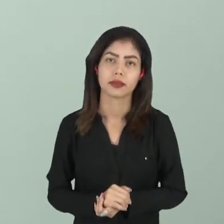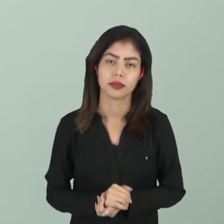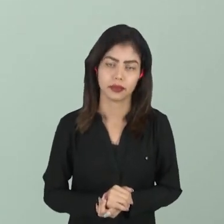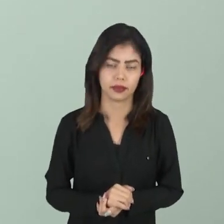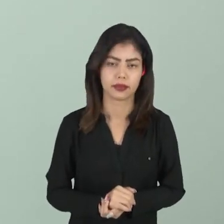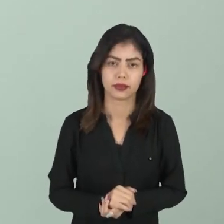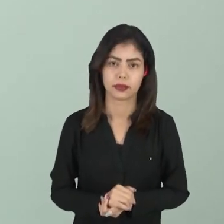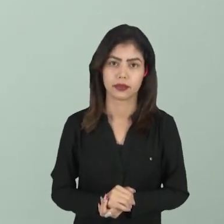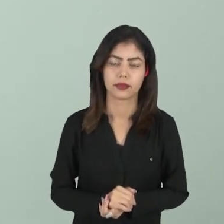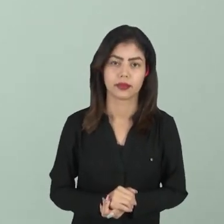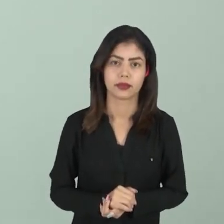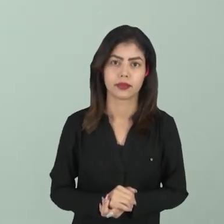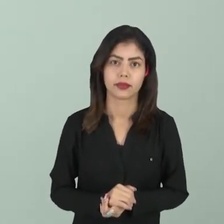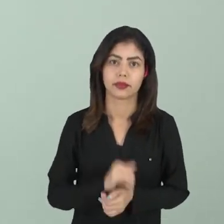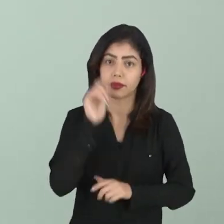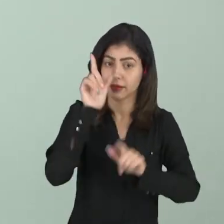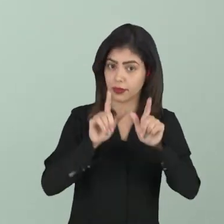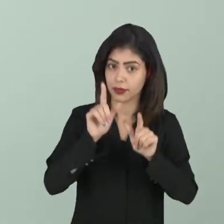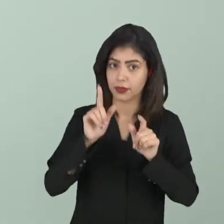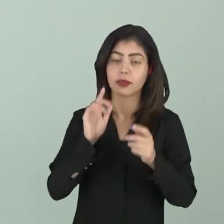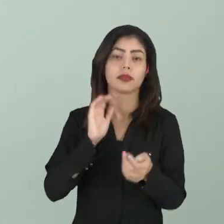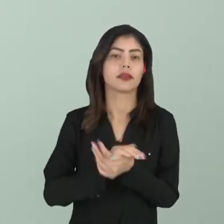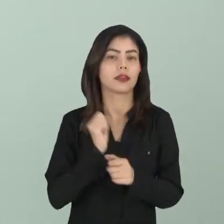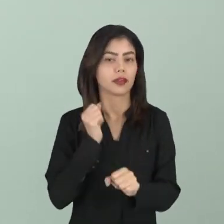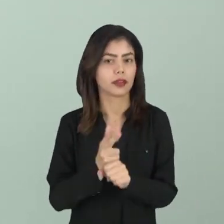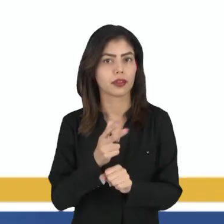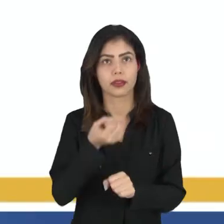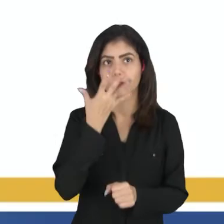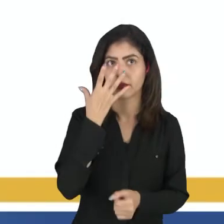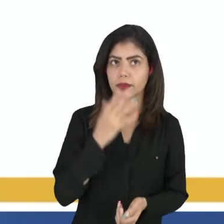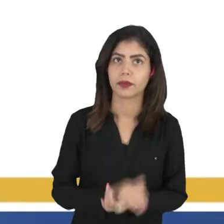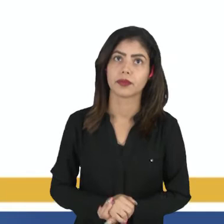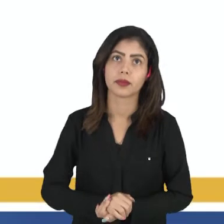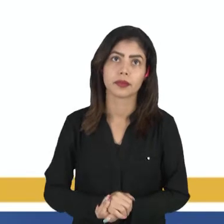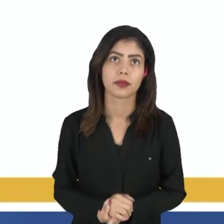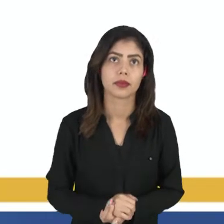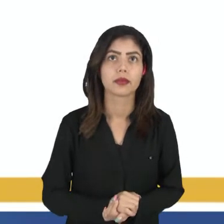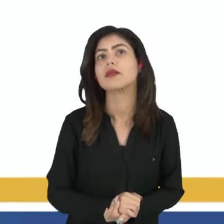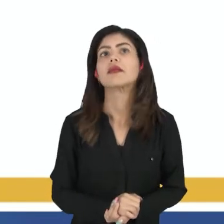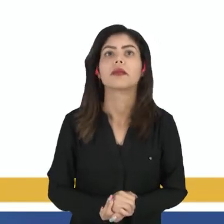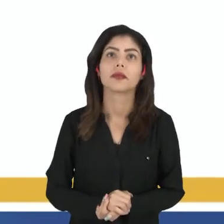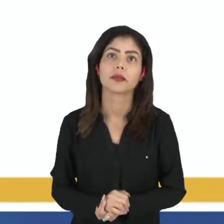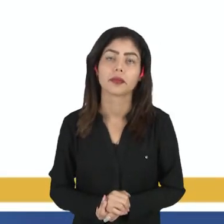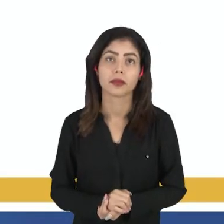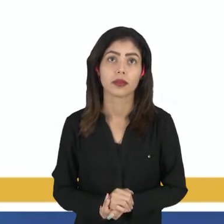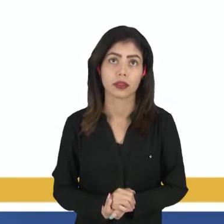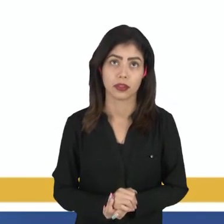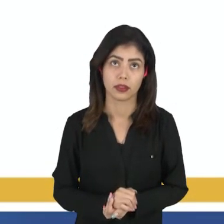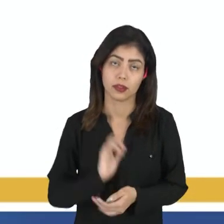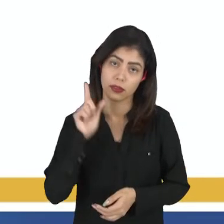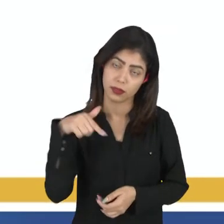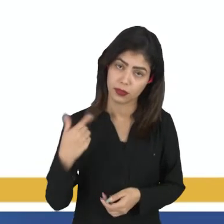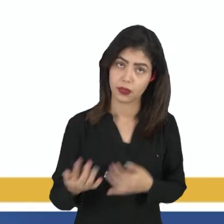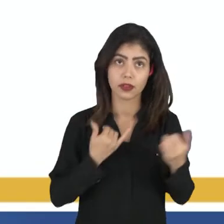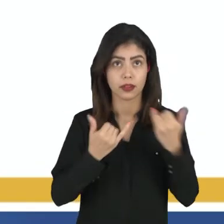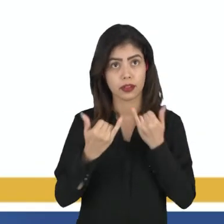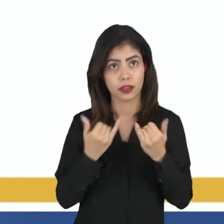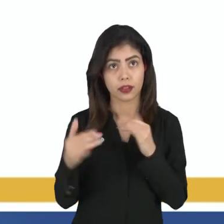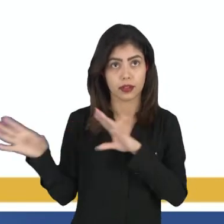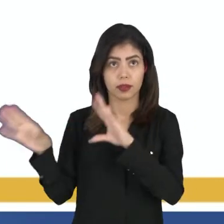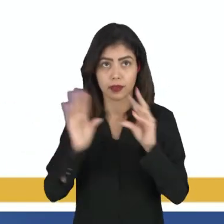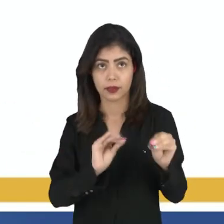da máquina fotográfica, ok? E aí, outra